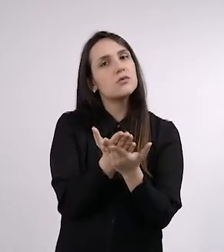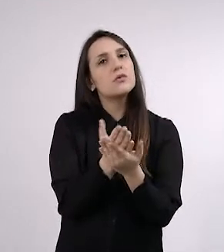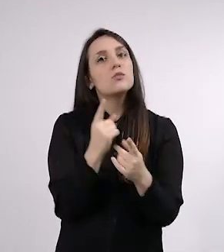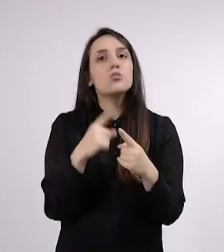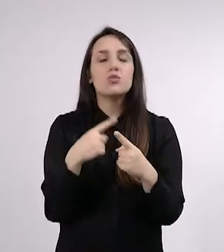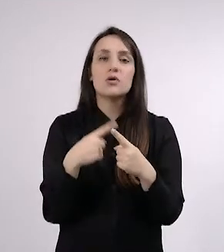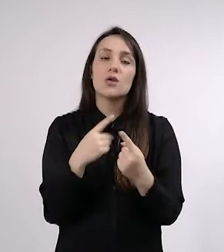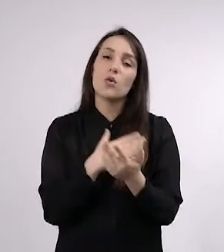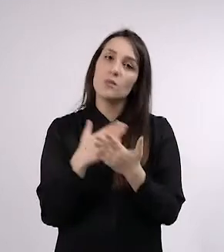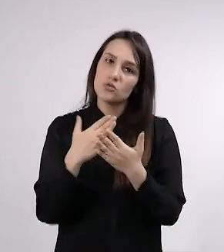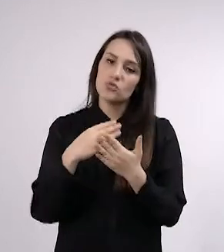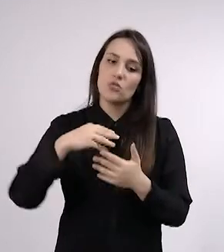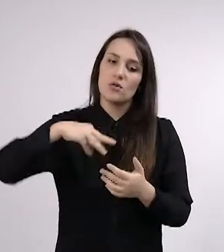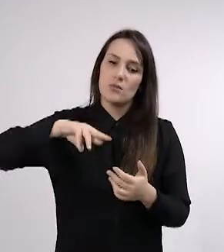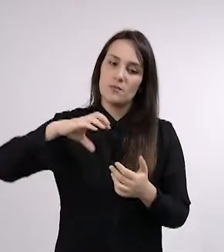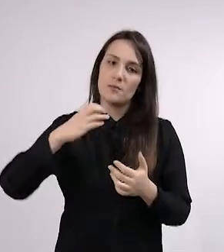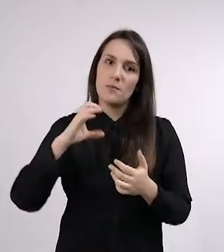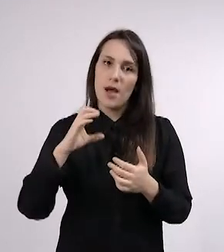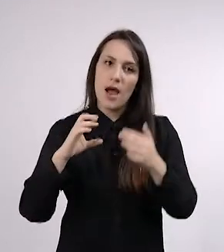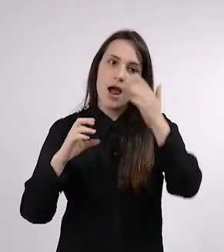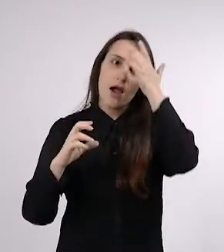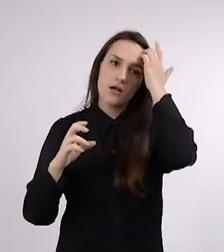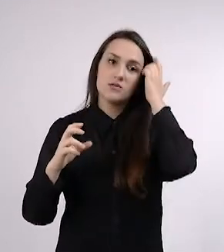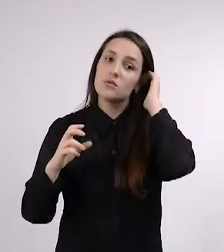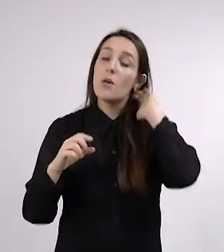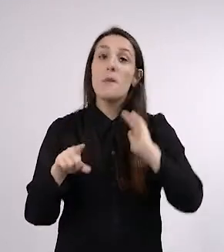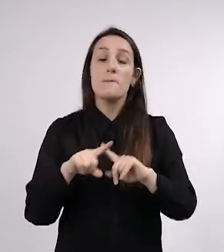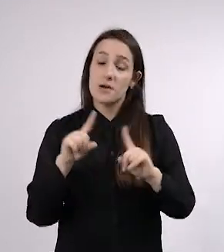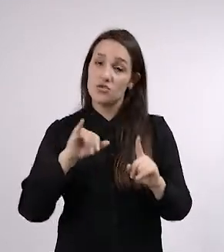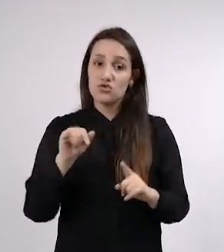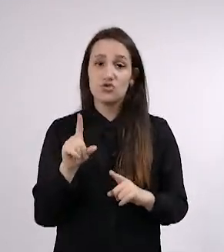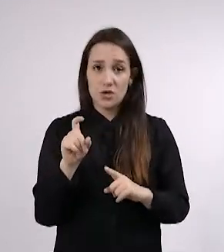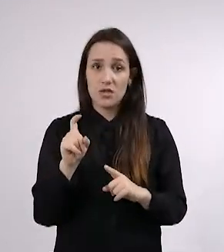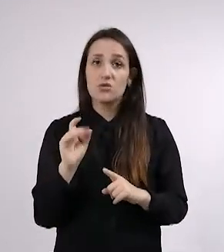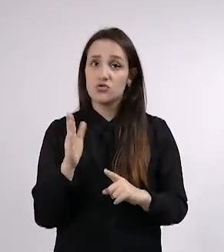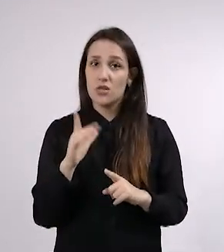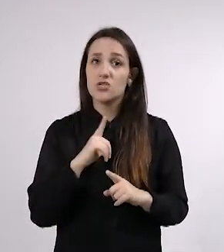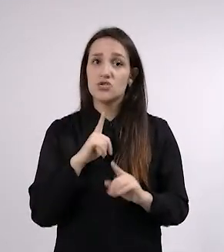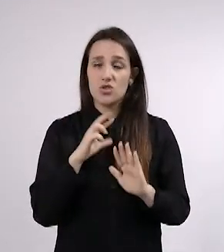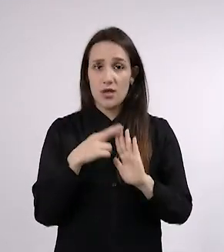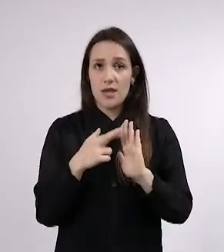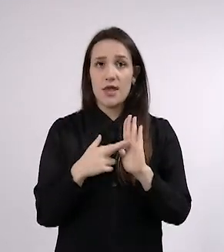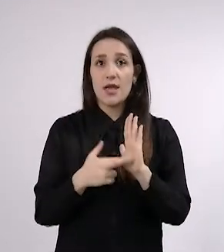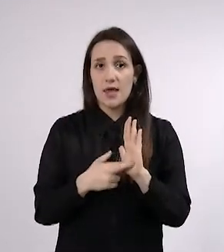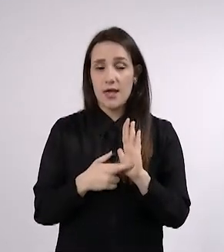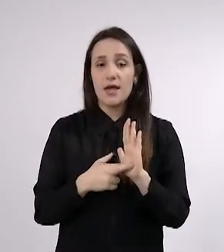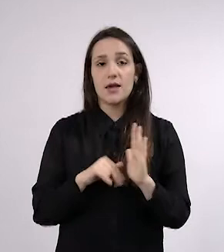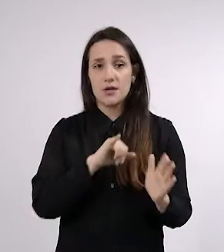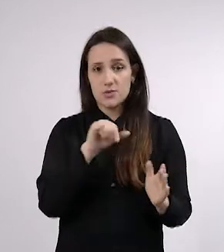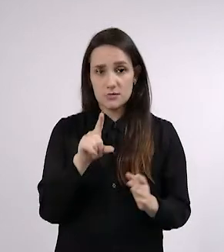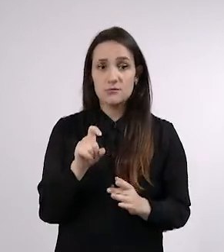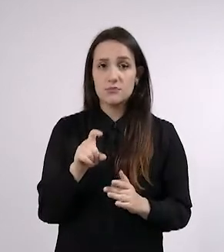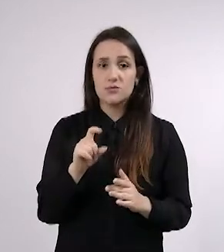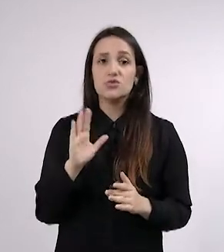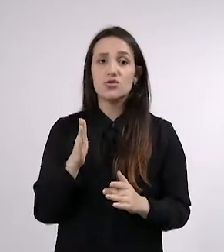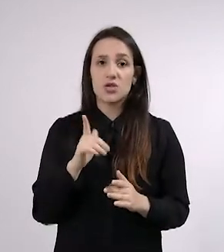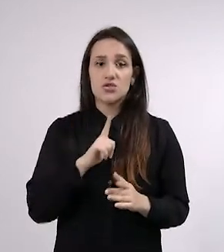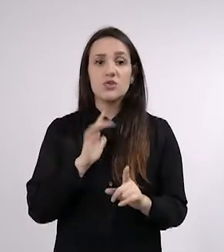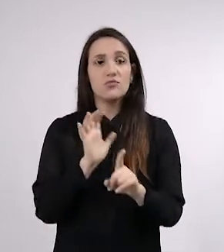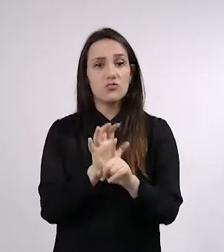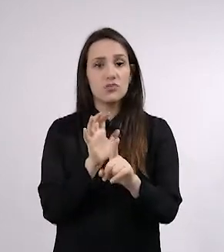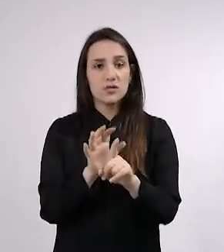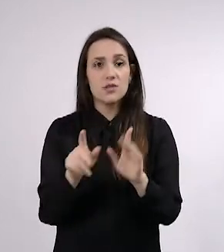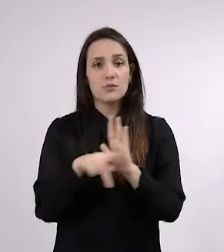gravemente a partir de fevereiro, mas nós já tínhamos protocolos em janeiro, nós já tínhamos notícias internacionais, impactos na questão do